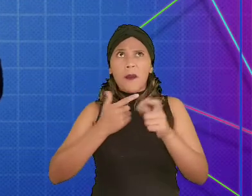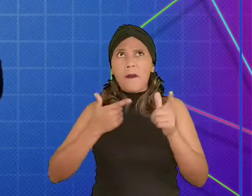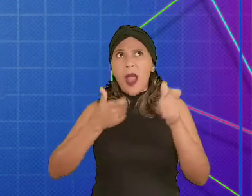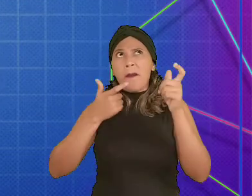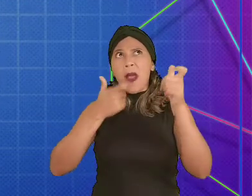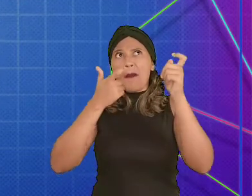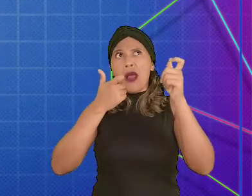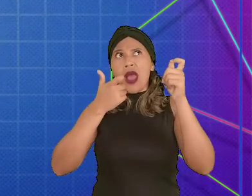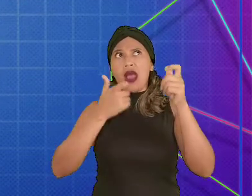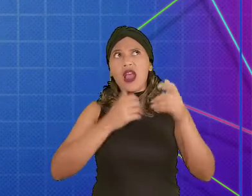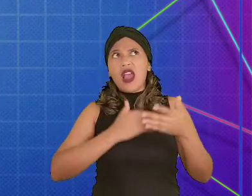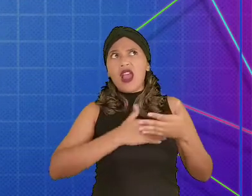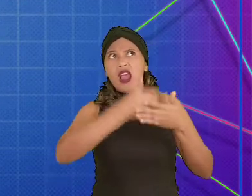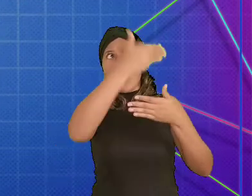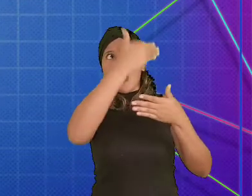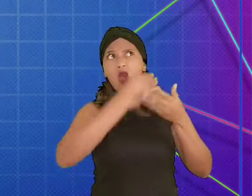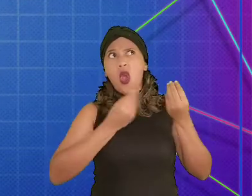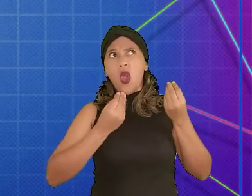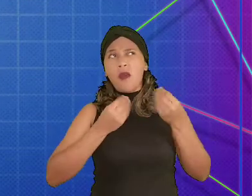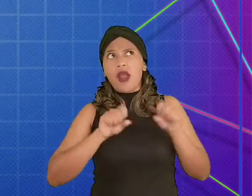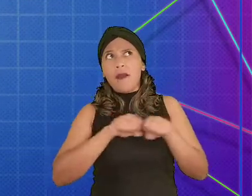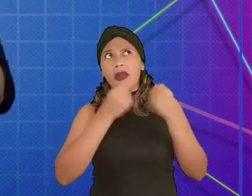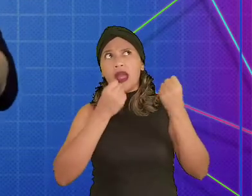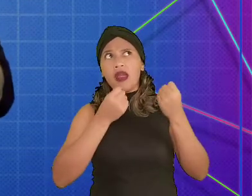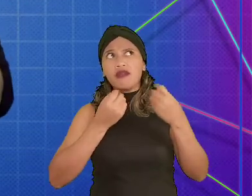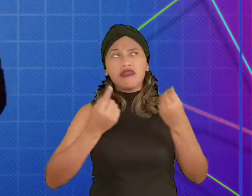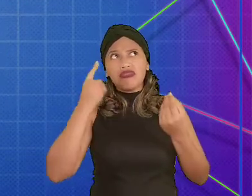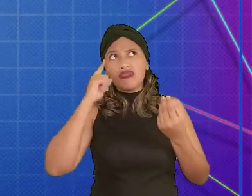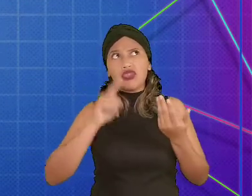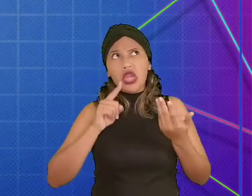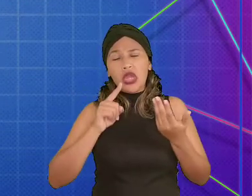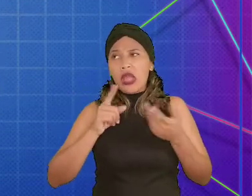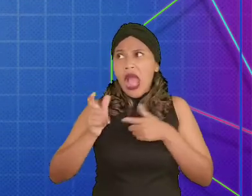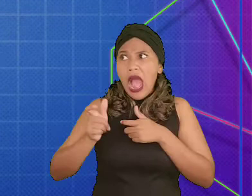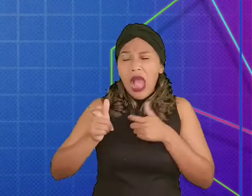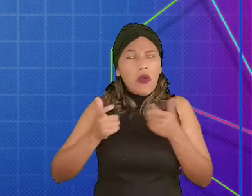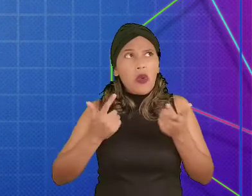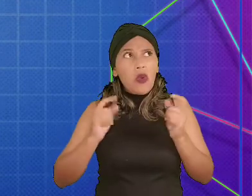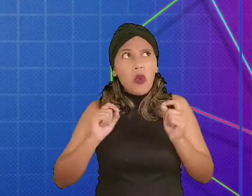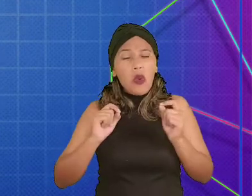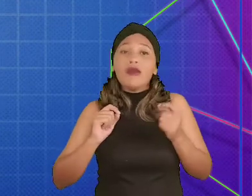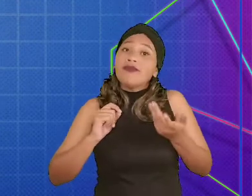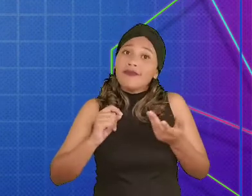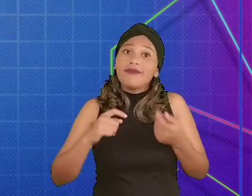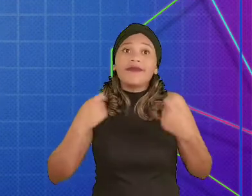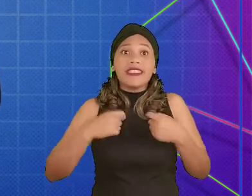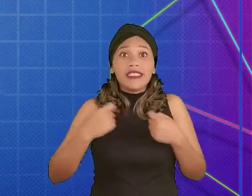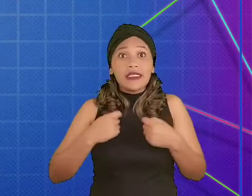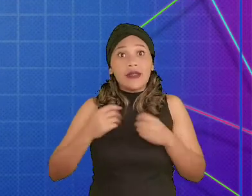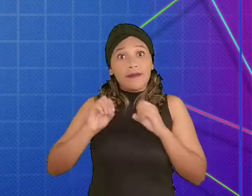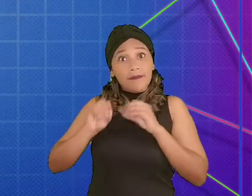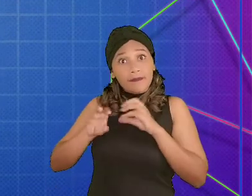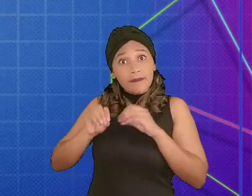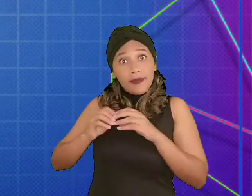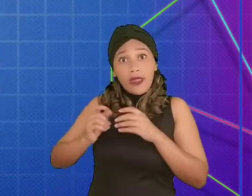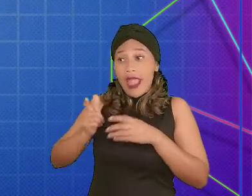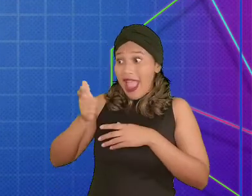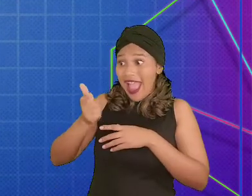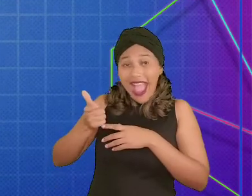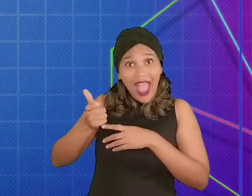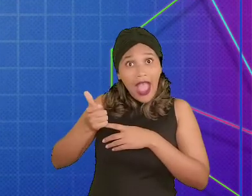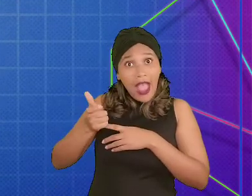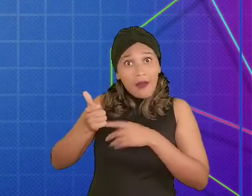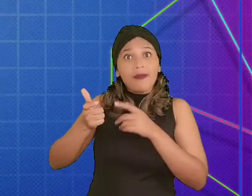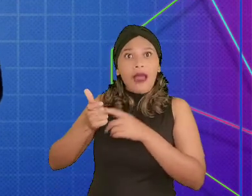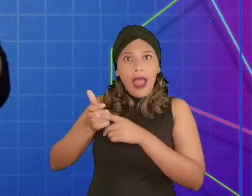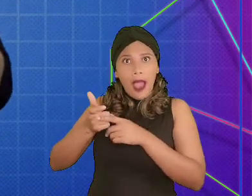você ainda não ensinou como achar e usar essa arma, entendeu? Então, antes você vai precisar fazer o jogador achar a arma e